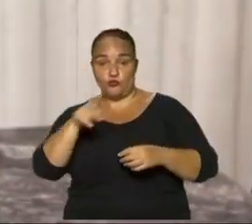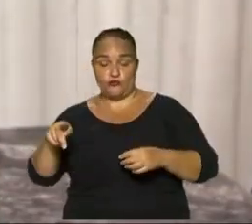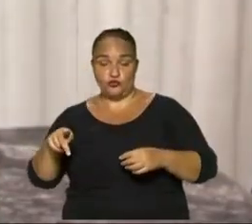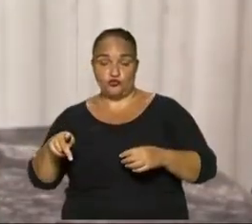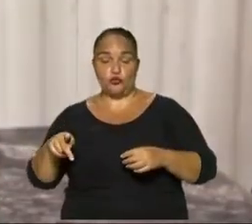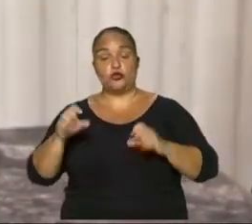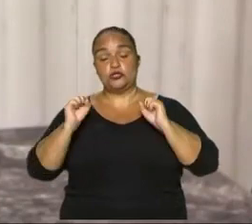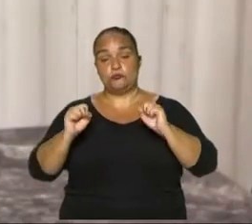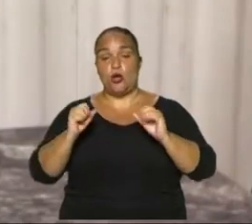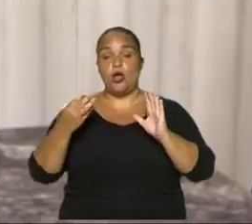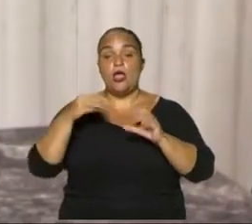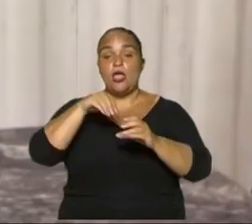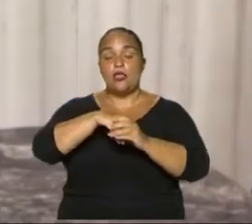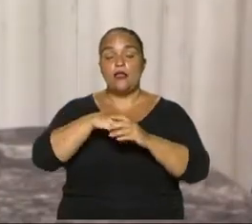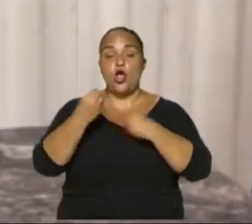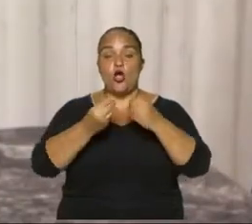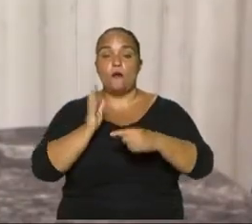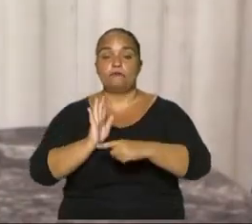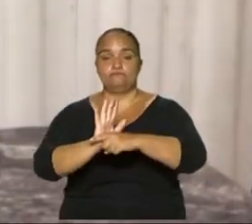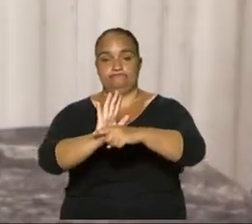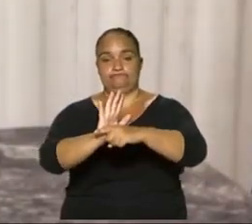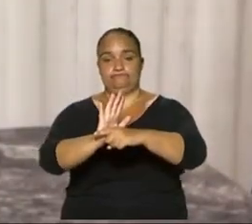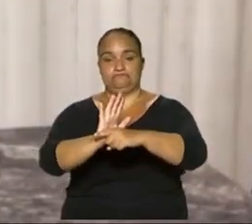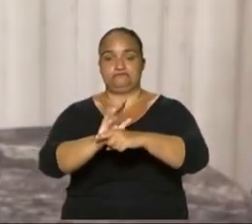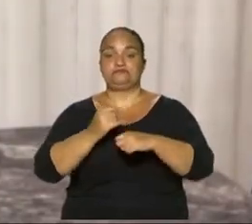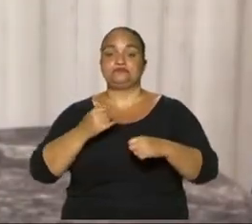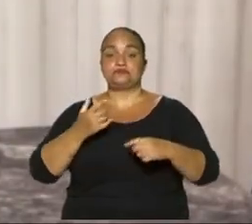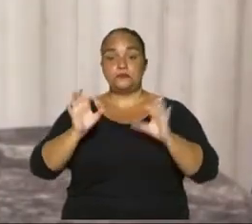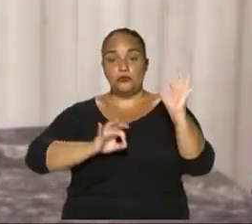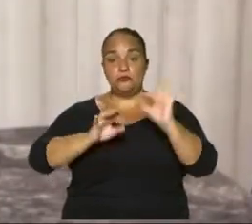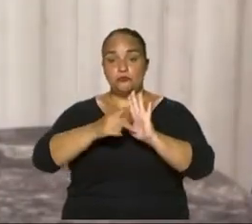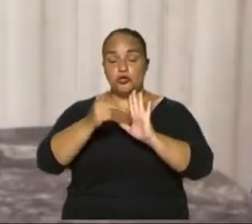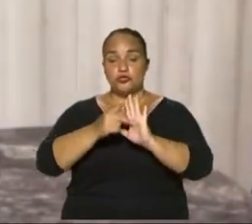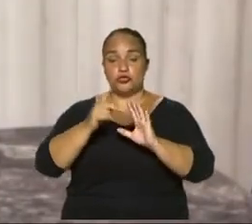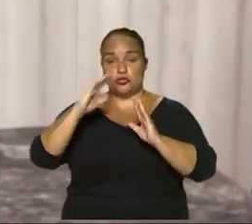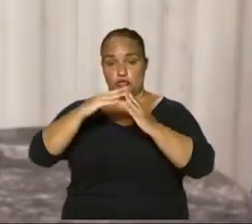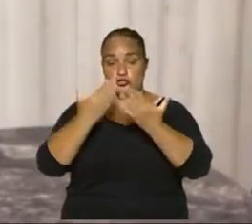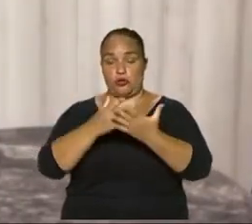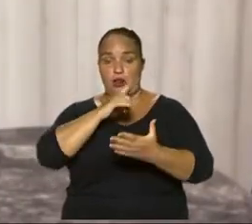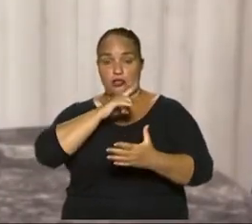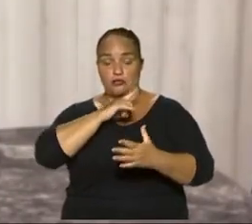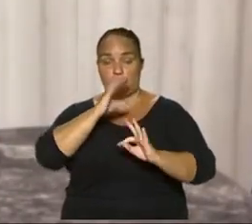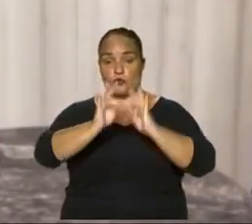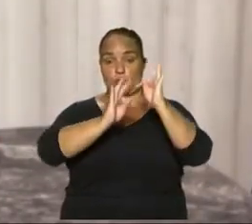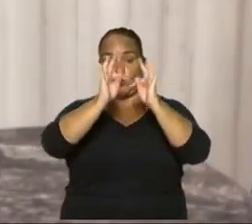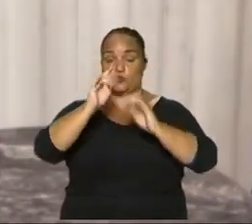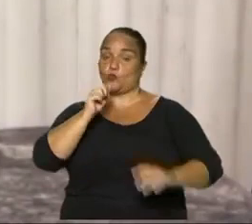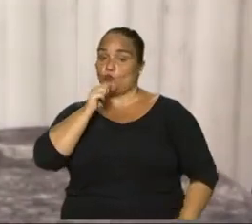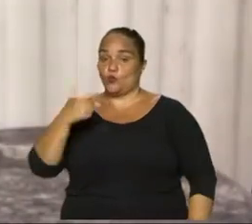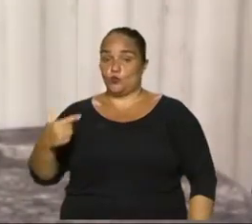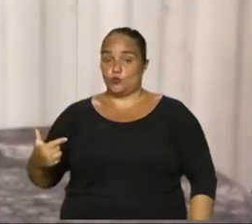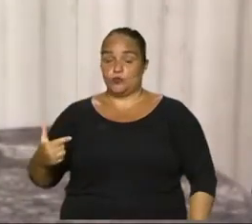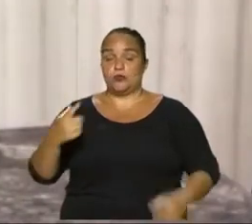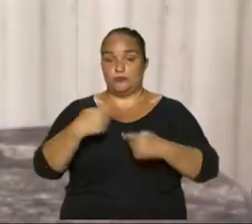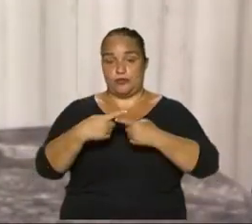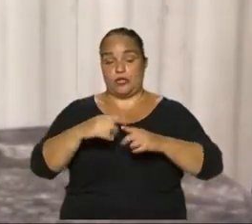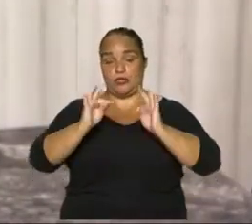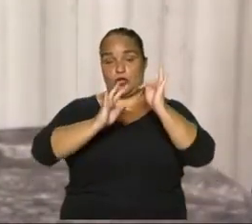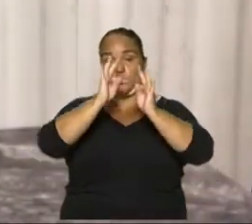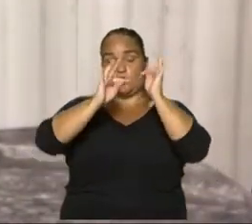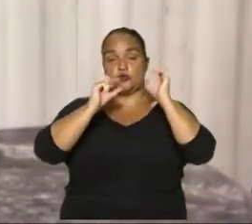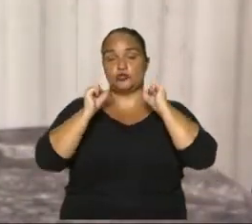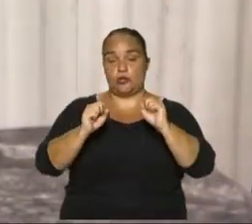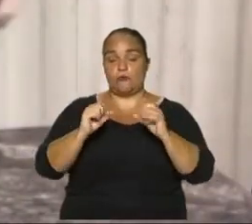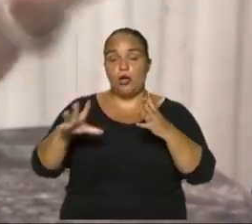Isso pode entrar como um apoio a algum projeto que a escola já tenha de tecnologia ou não, porque a tecnologia ela pode